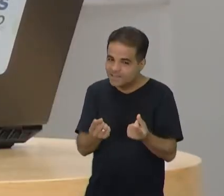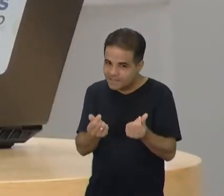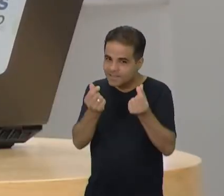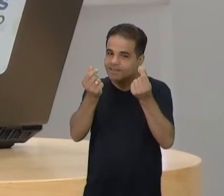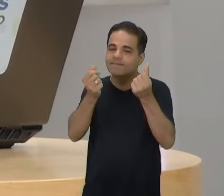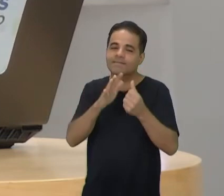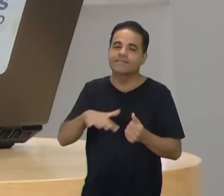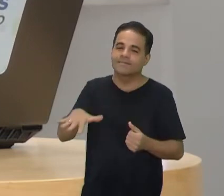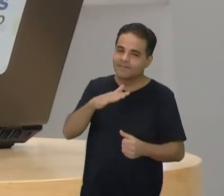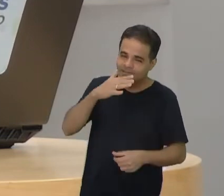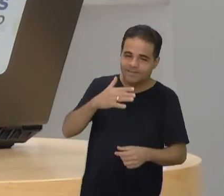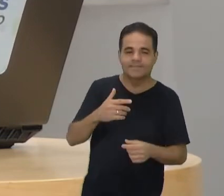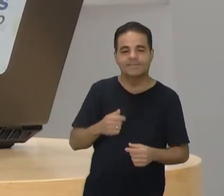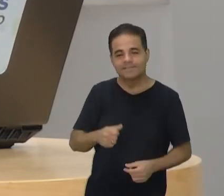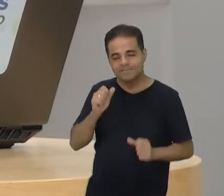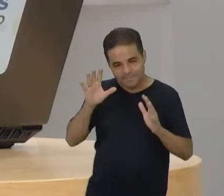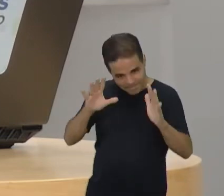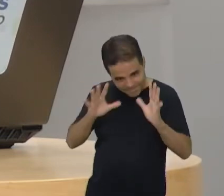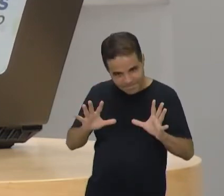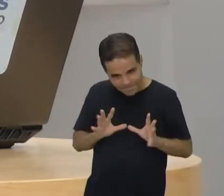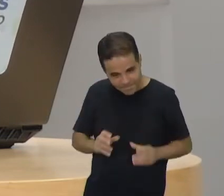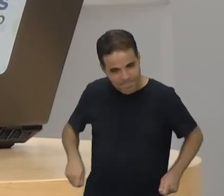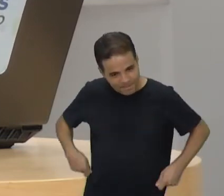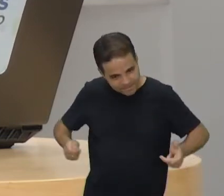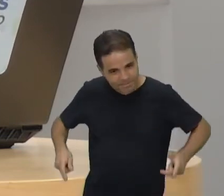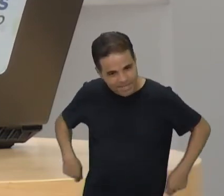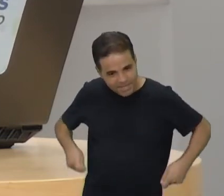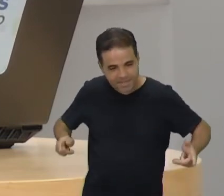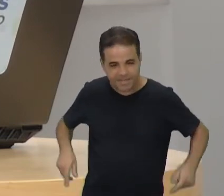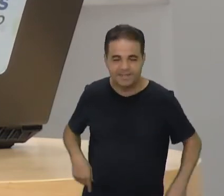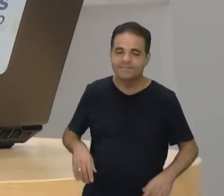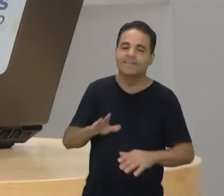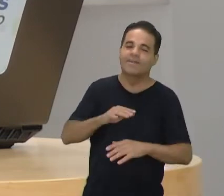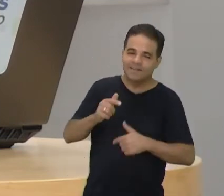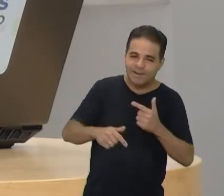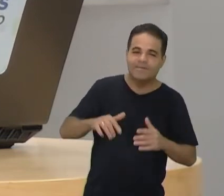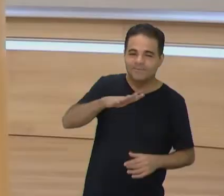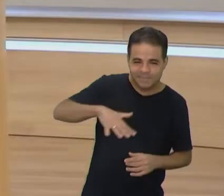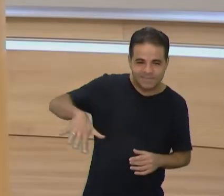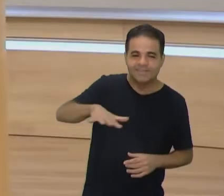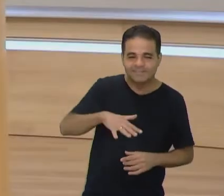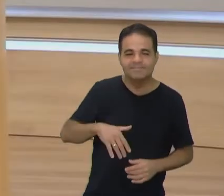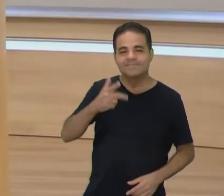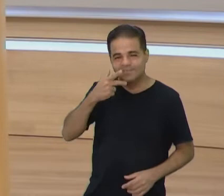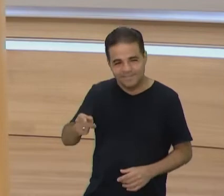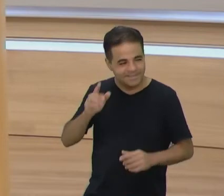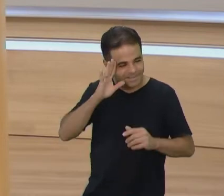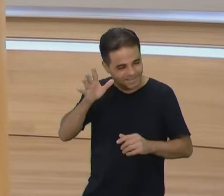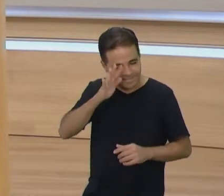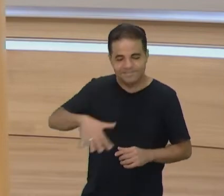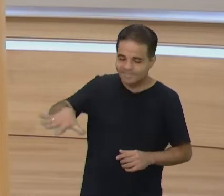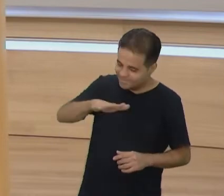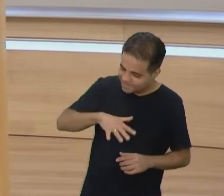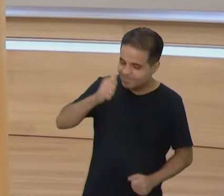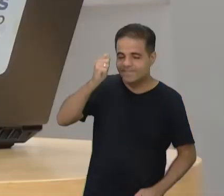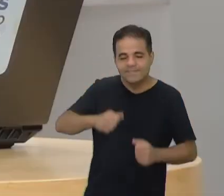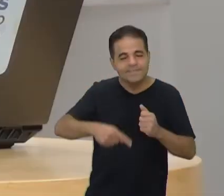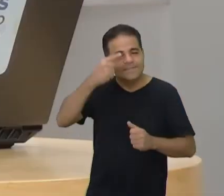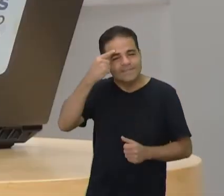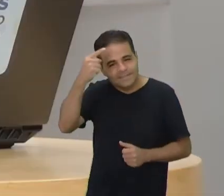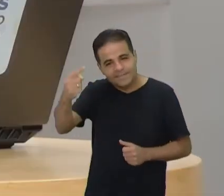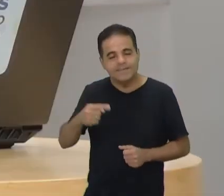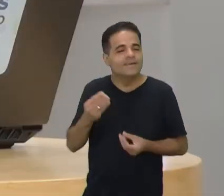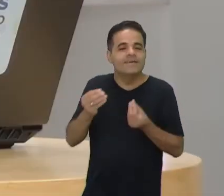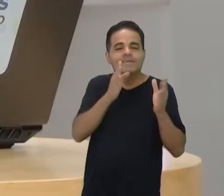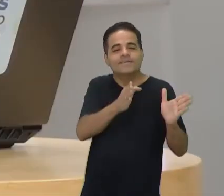aí, então, pensando aí em todos esses gastos, eu vou começar a organizar a ideia deles. Tá. Como a gente